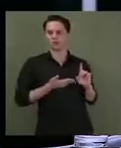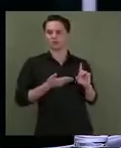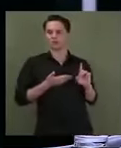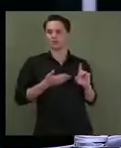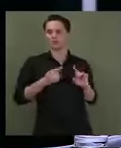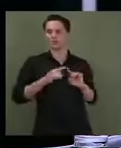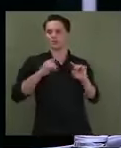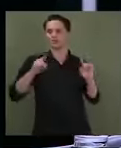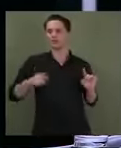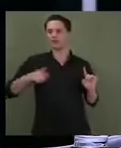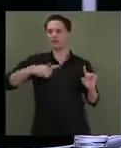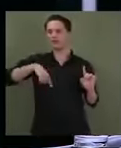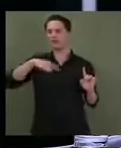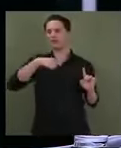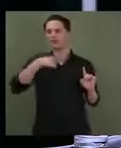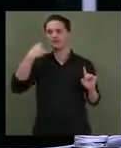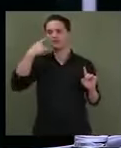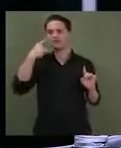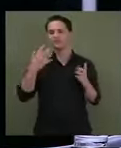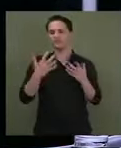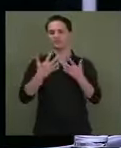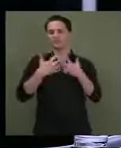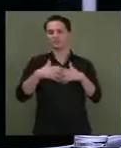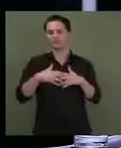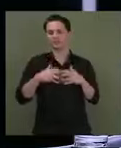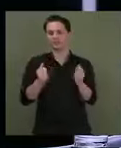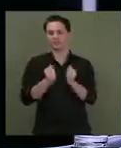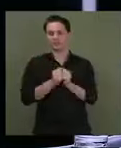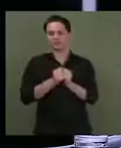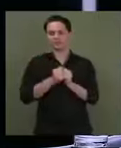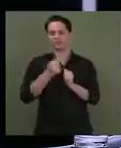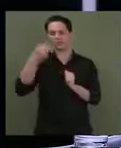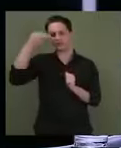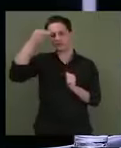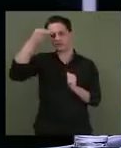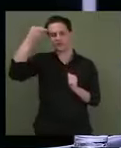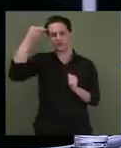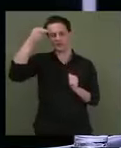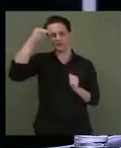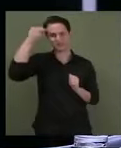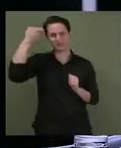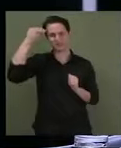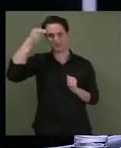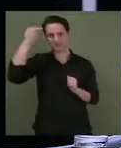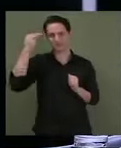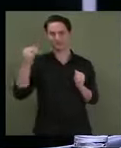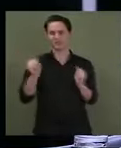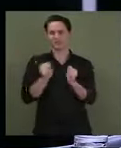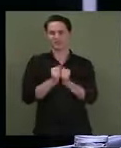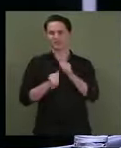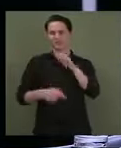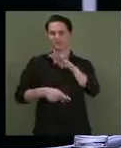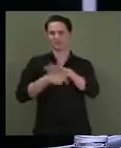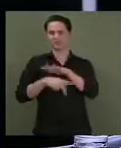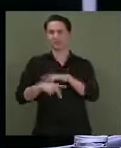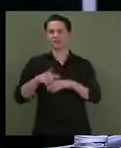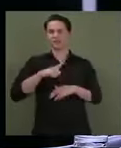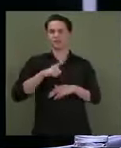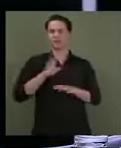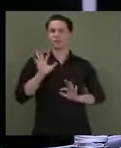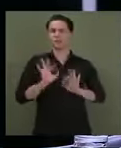absoluto respeito, de modo que nós não podemos permitir ou silenciar que se